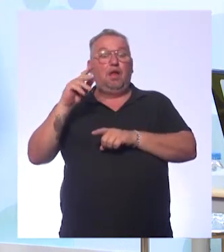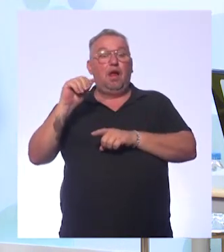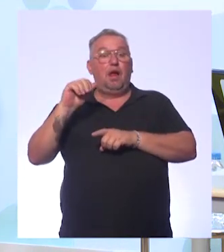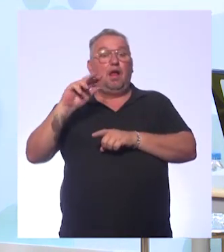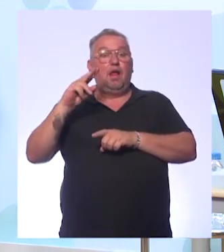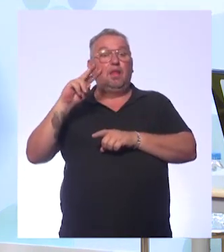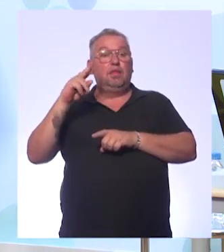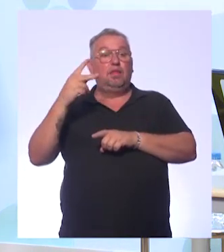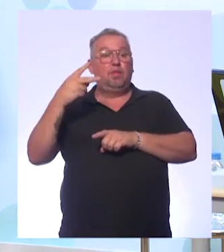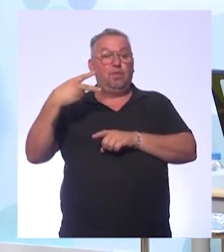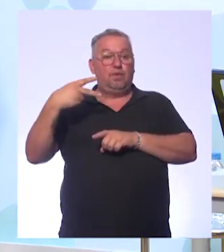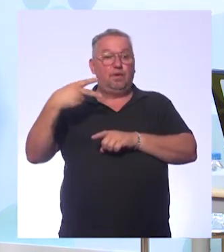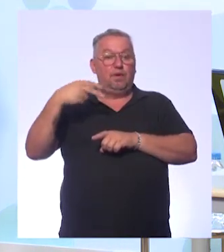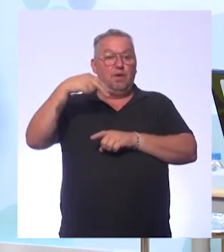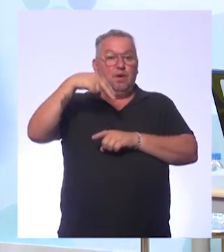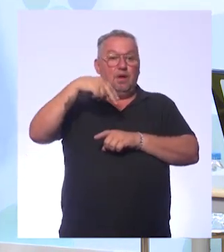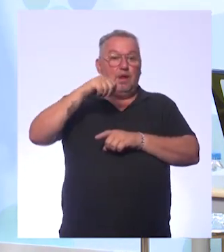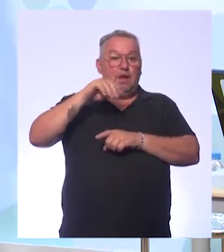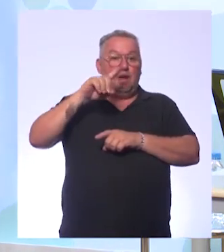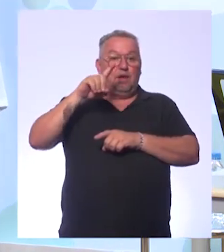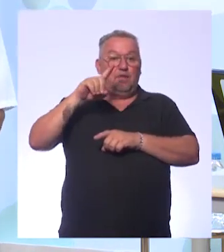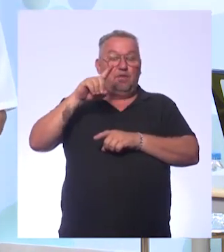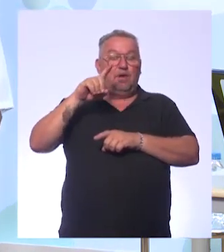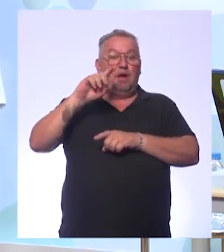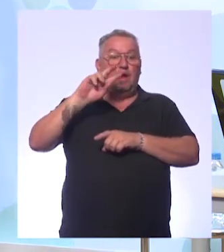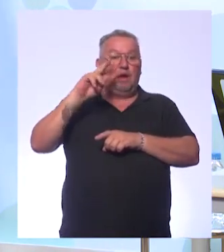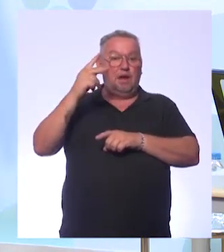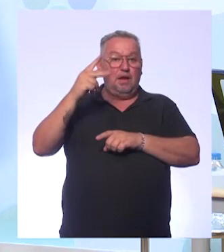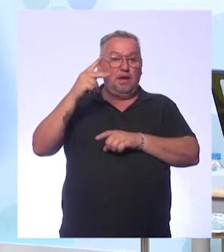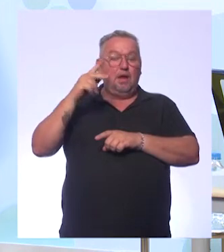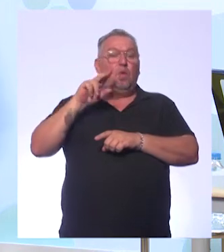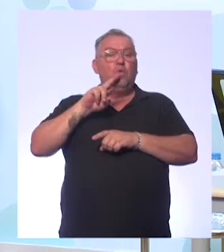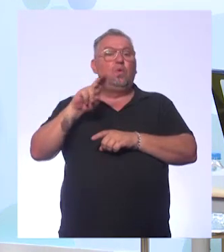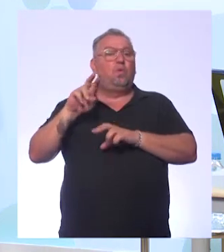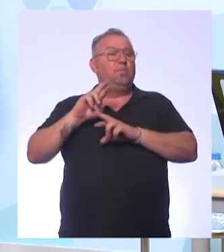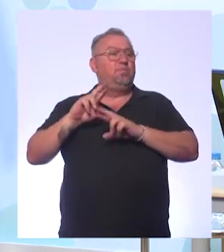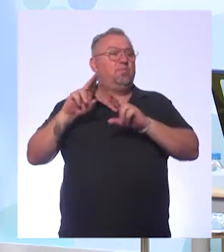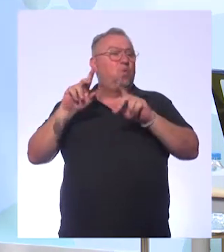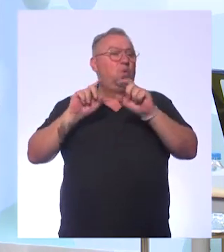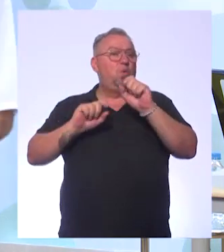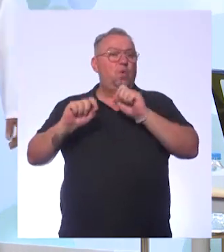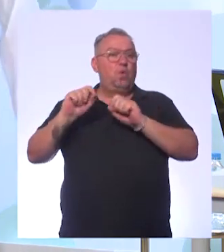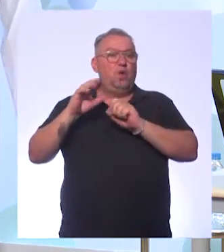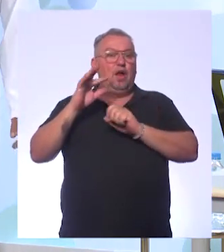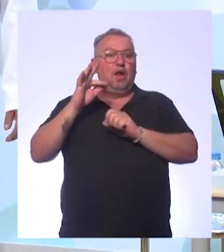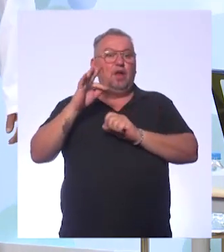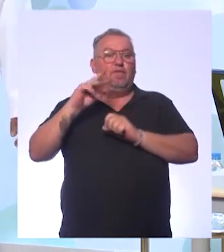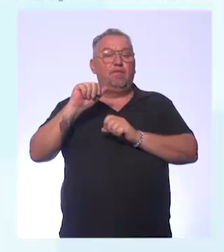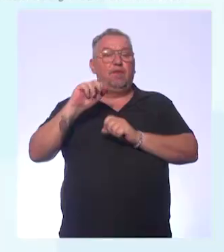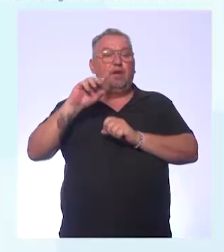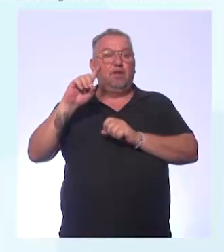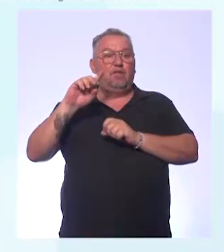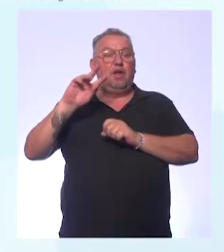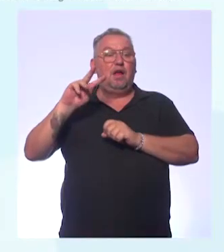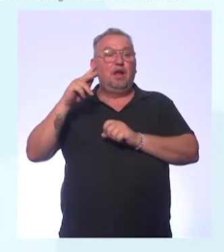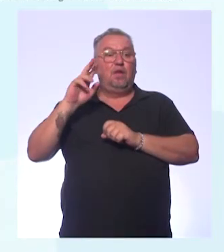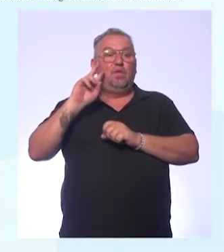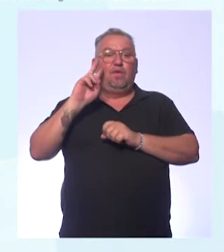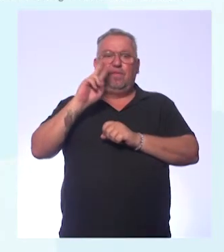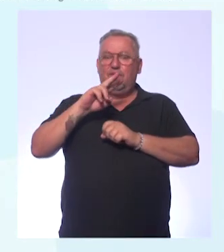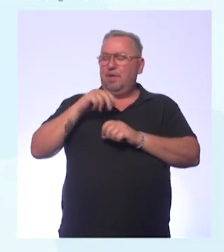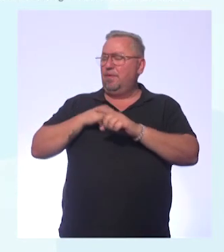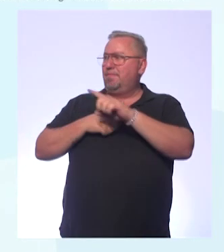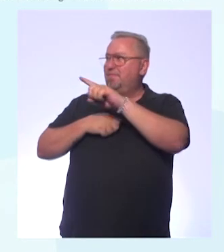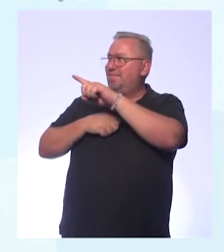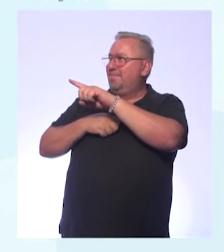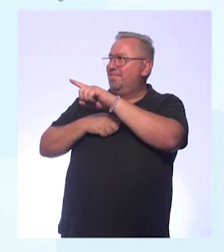é a diferença do NADH para o FADH2, além do nome, né? É que o FADH2, olha aí como ele é bonitão,